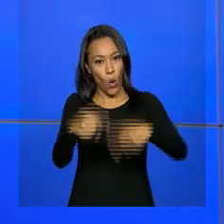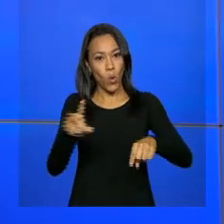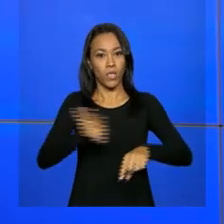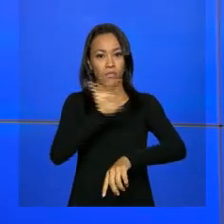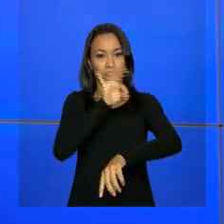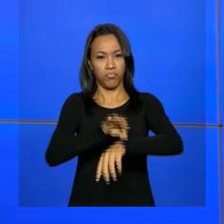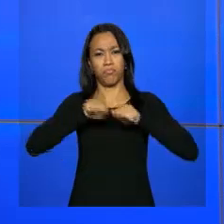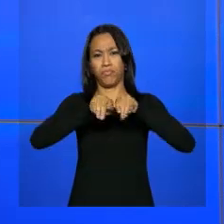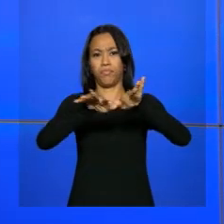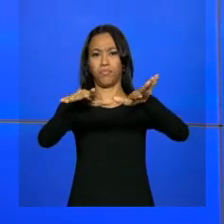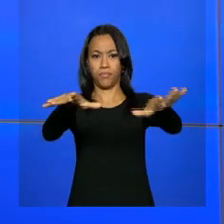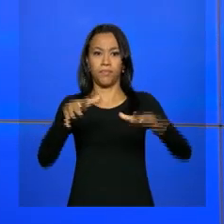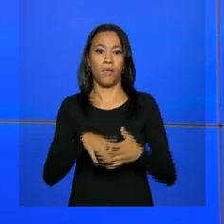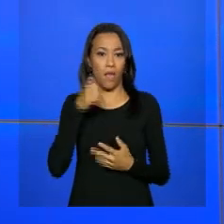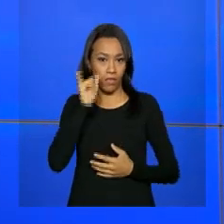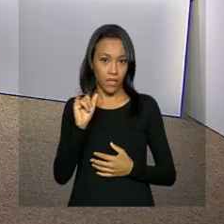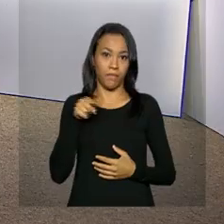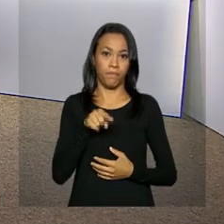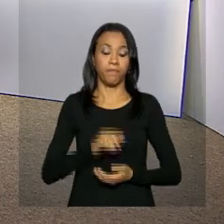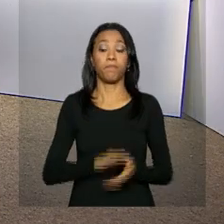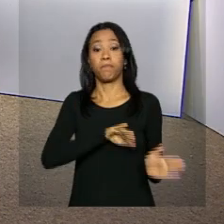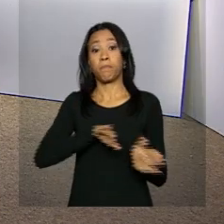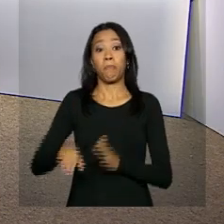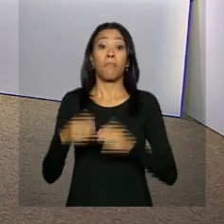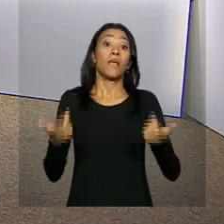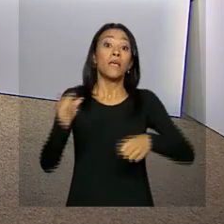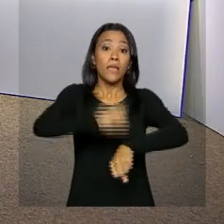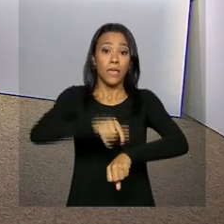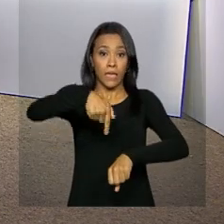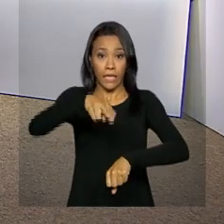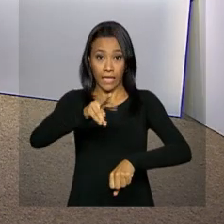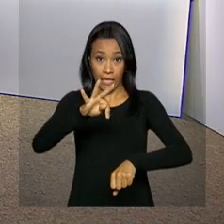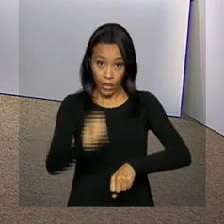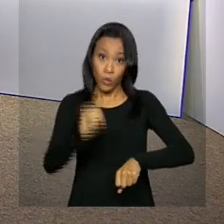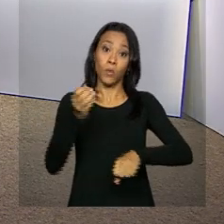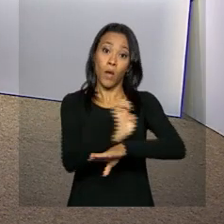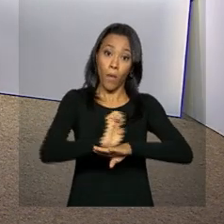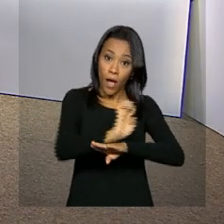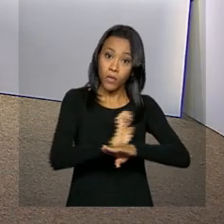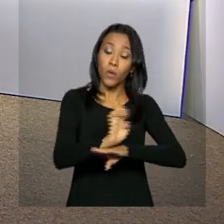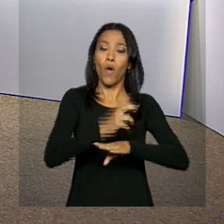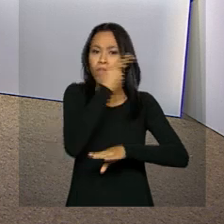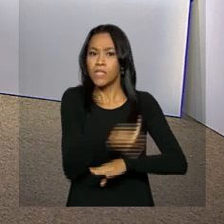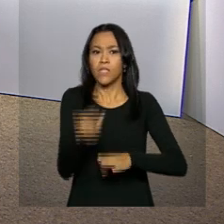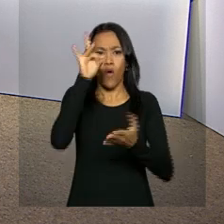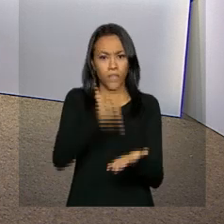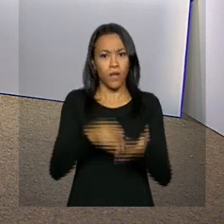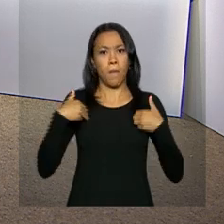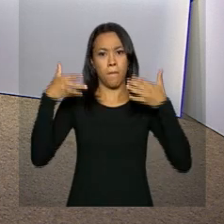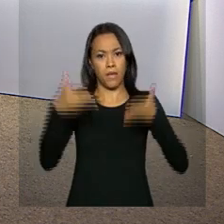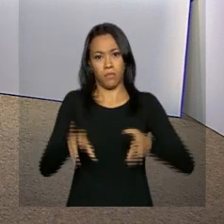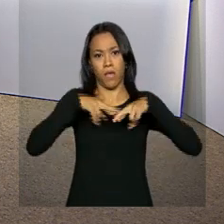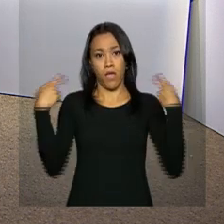proliferação do mosquito eds egipte em Quito no Equador onde faz visita oficial e participa da reunião de